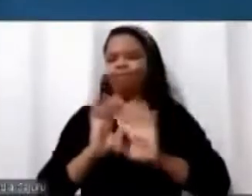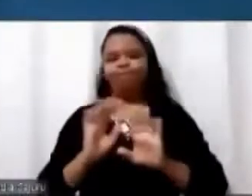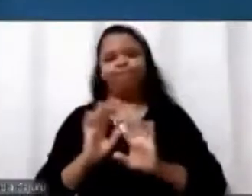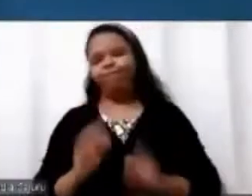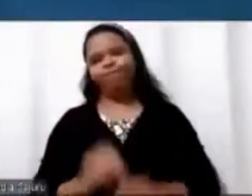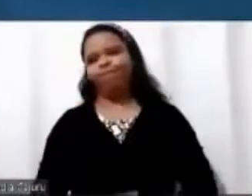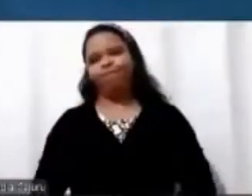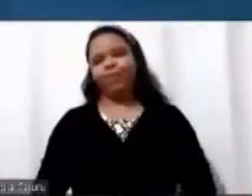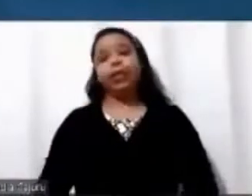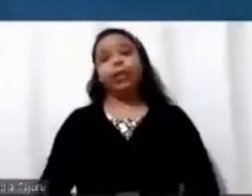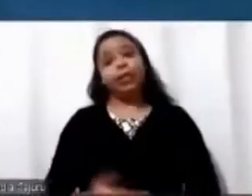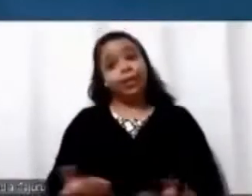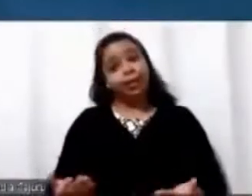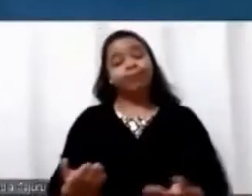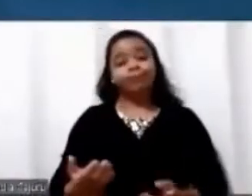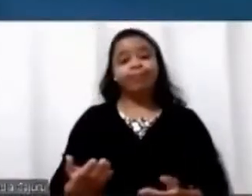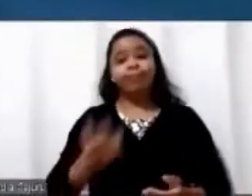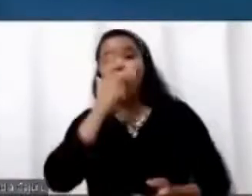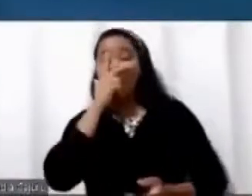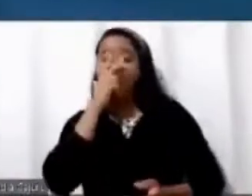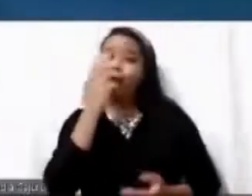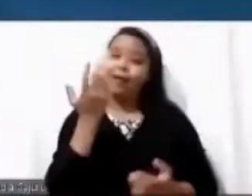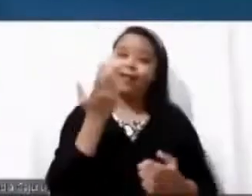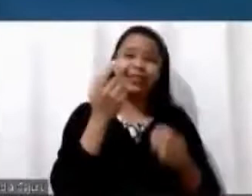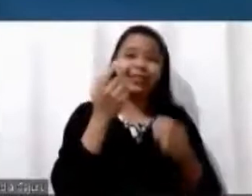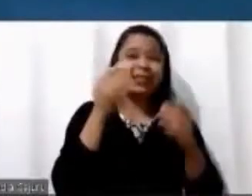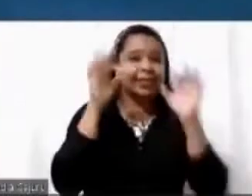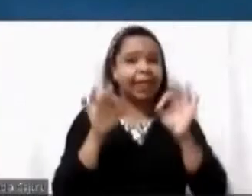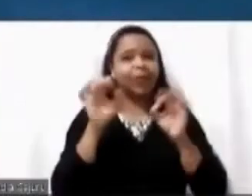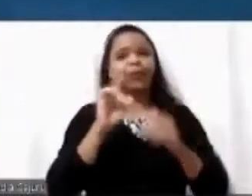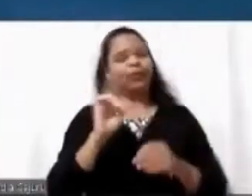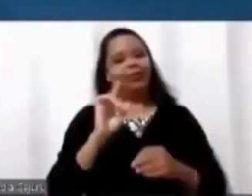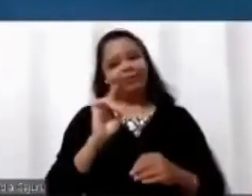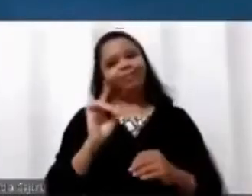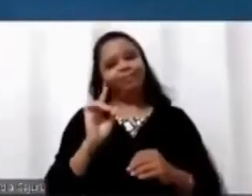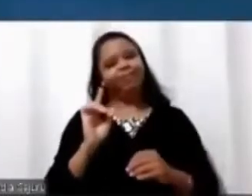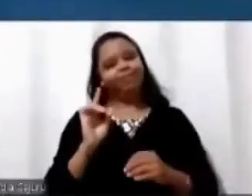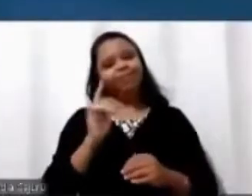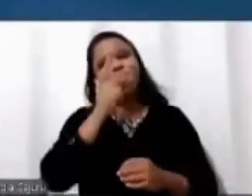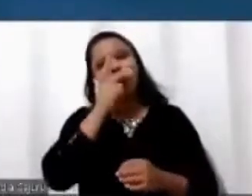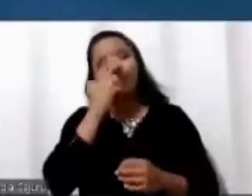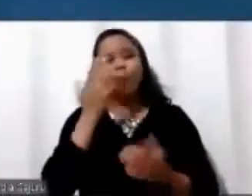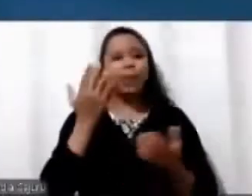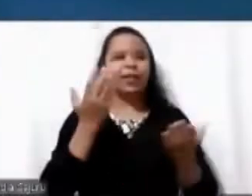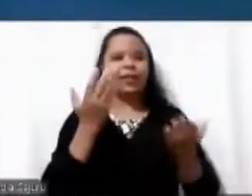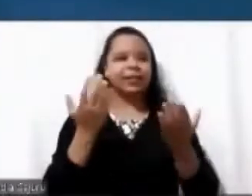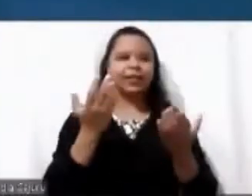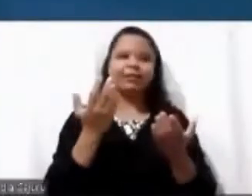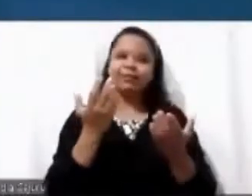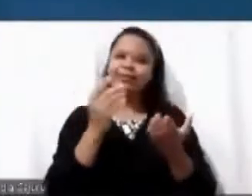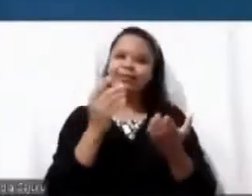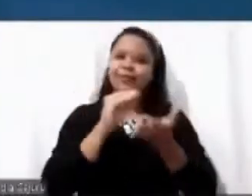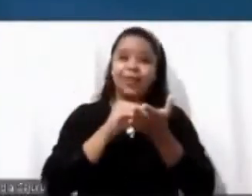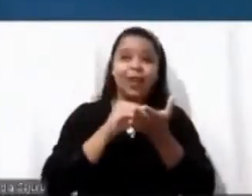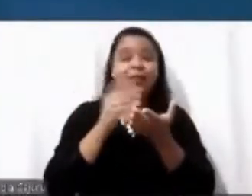mexido, me parece que não é apropriado para o ramo do qual nós estamos falando, para